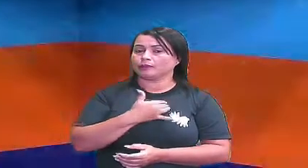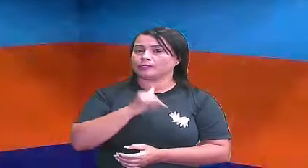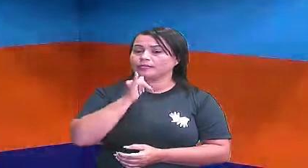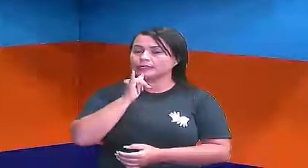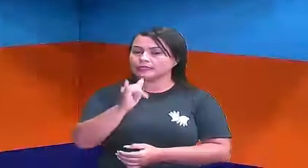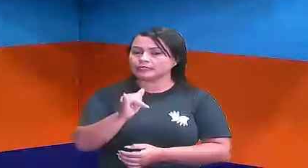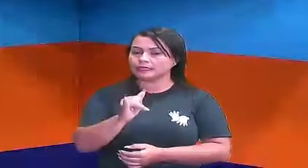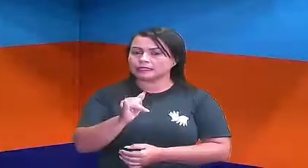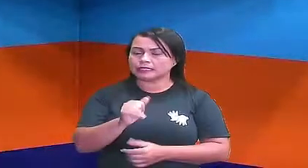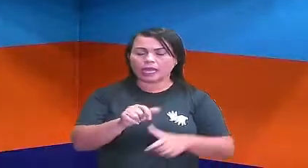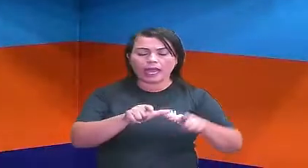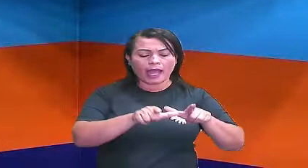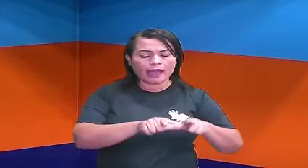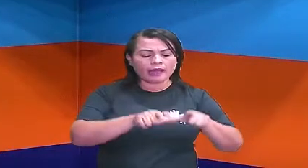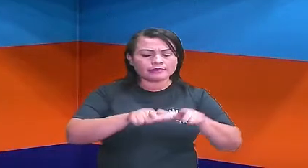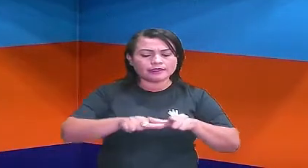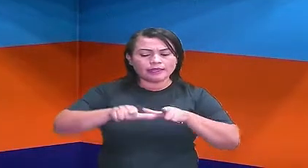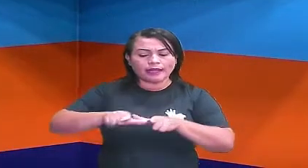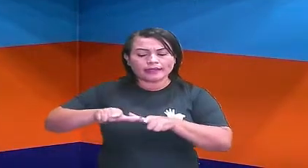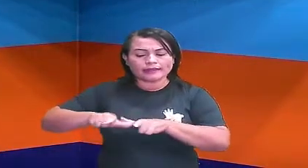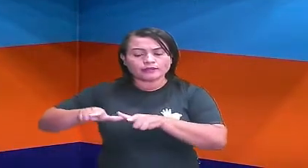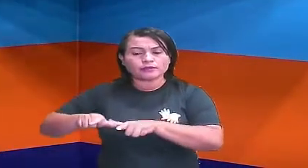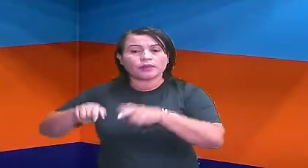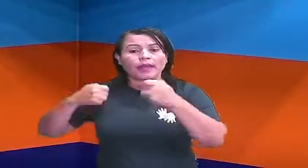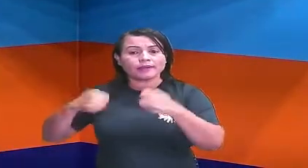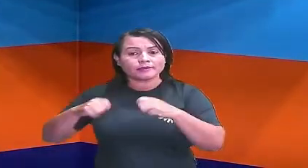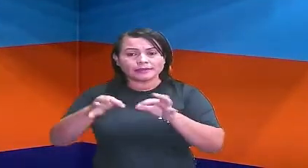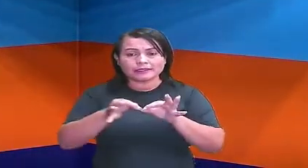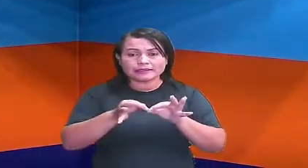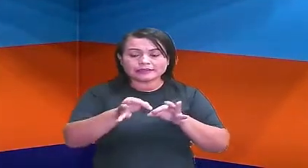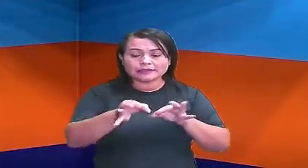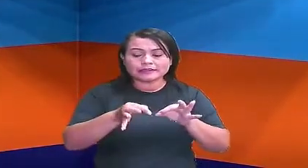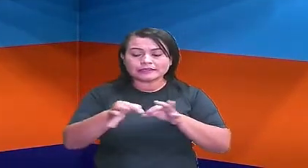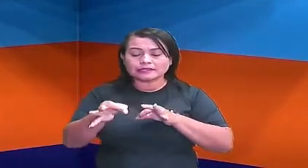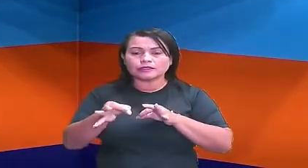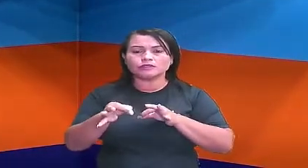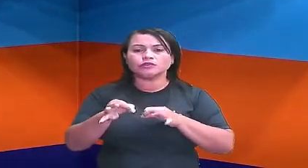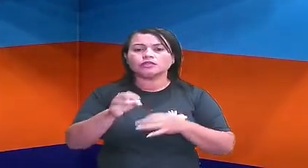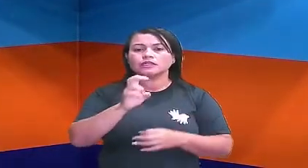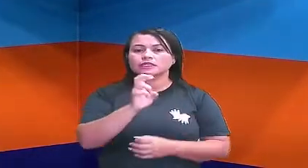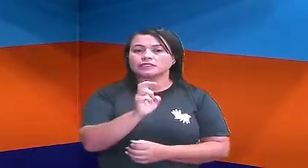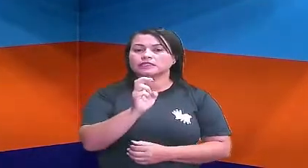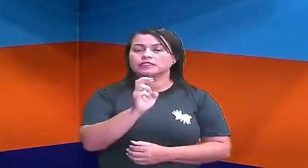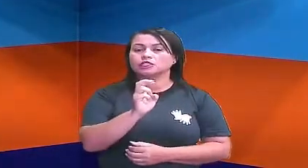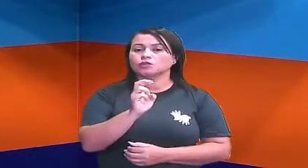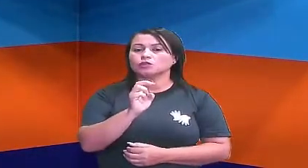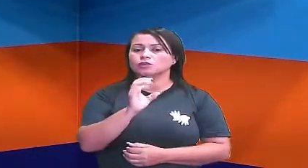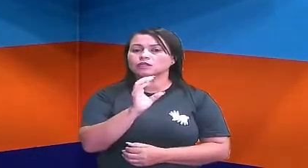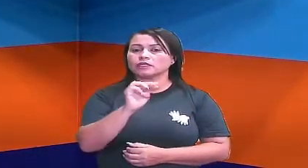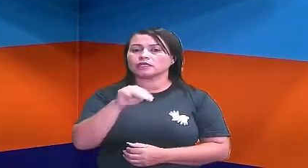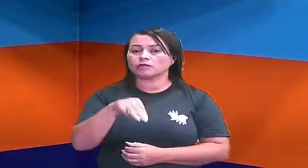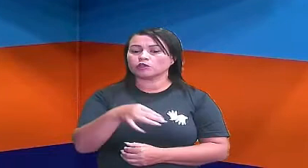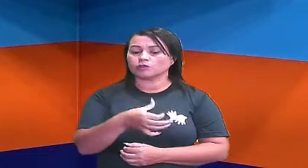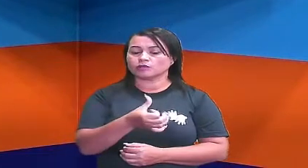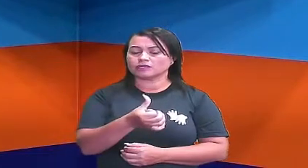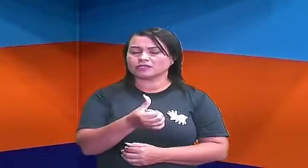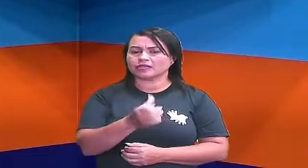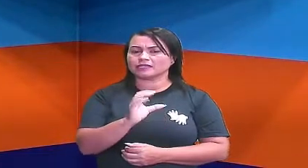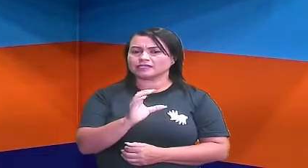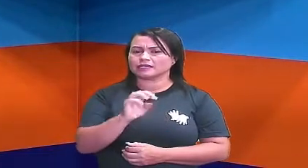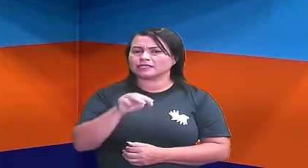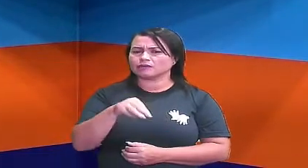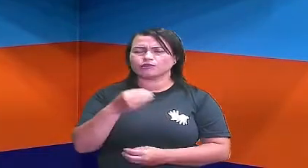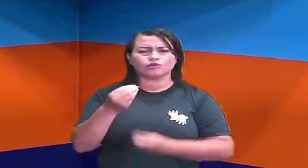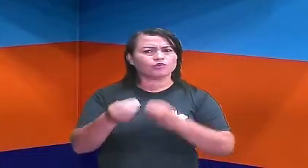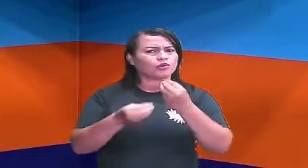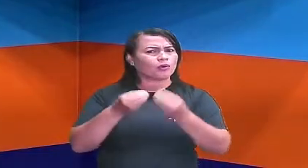medida para cada cartãozinho que eles precisam fazer é de 5 centímetros por 6 centímetros. Como a gente vai descobrir